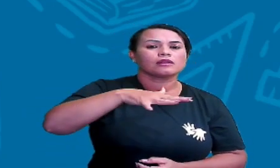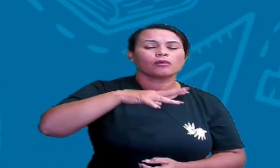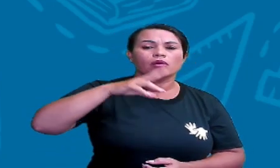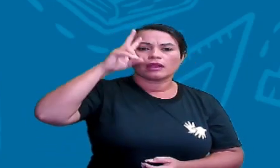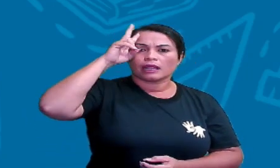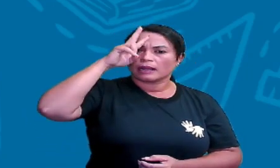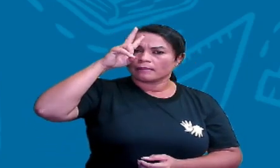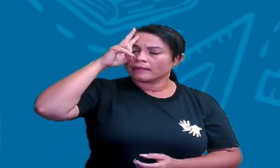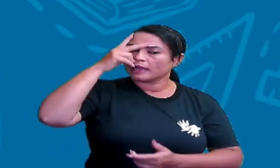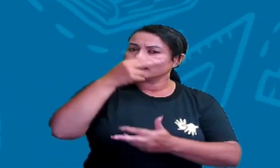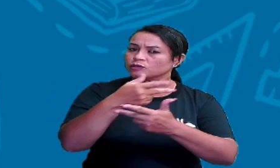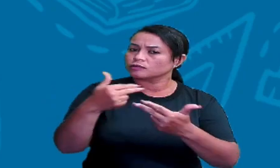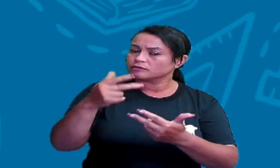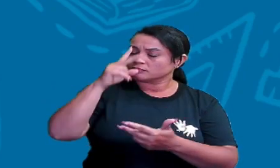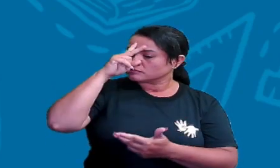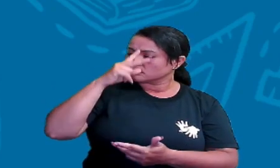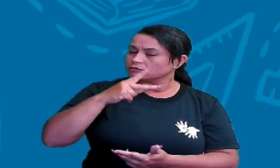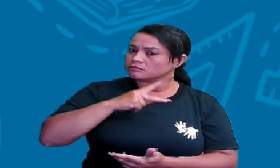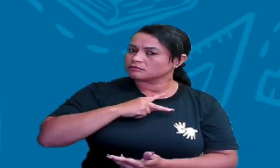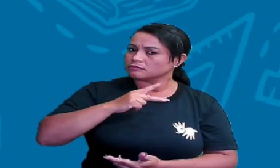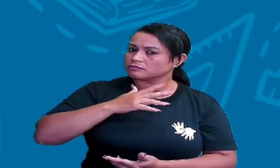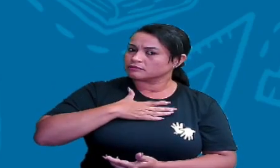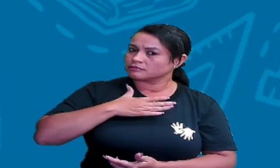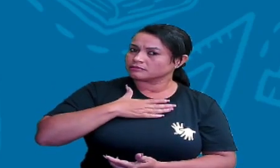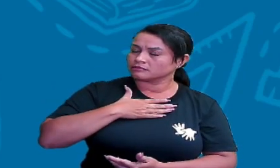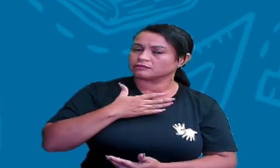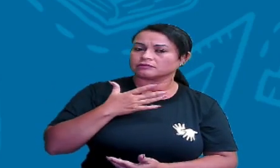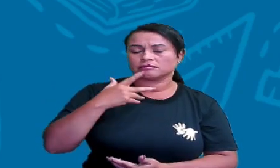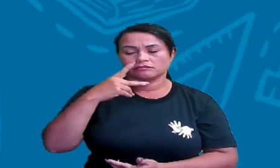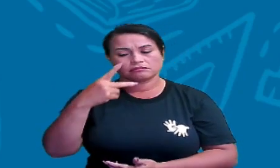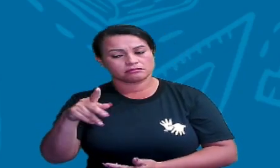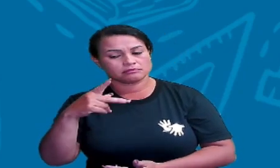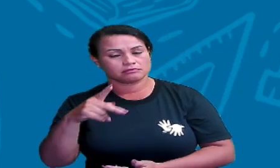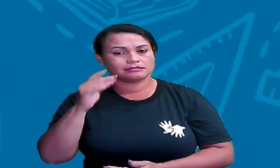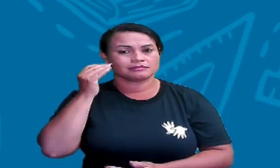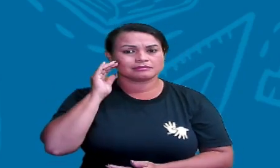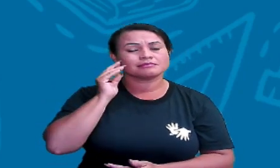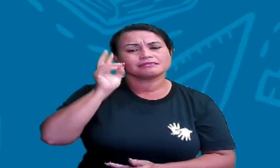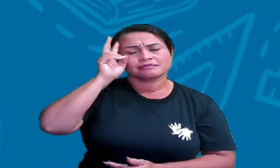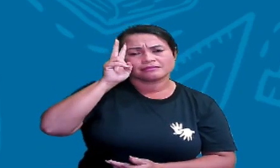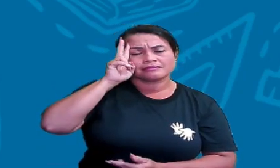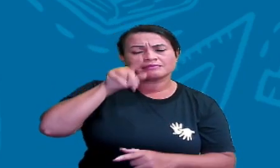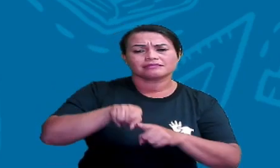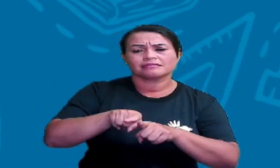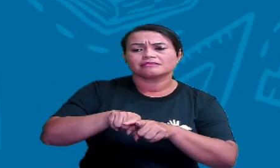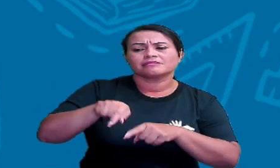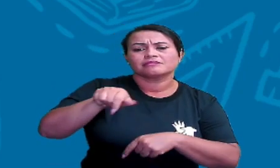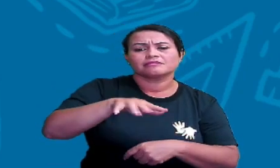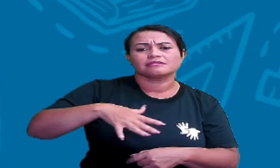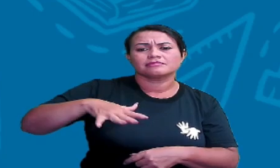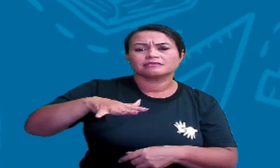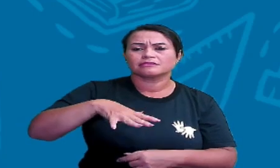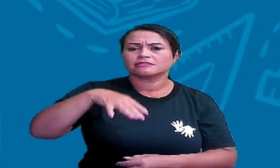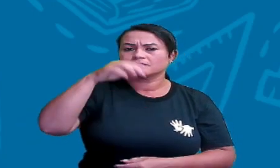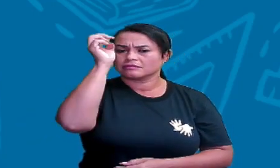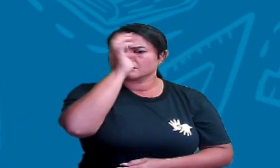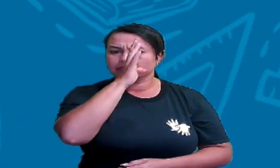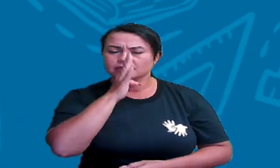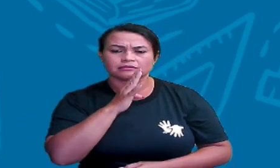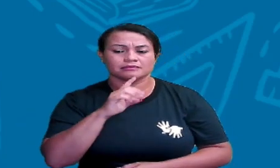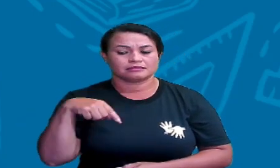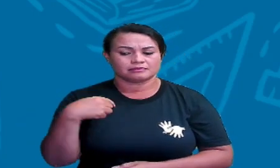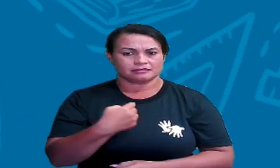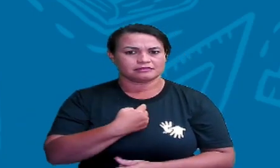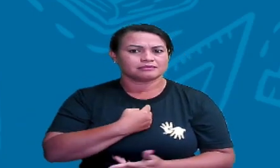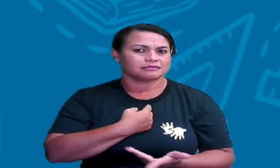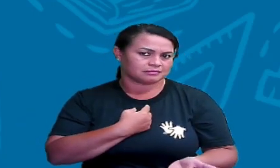lembrar de posse e de propriedade, tá certo? E aí lembra do território brasileiro, né? Que é o nosso território.